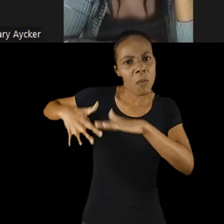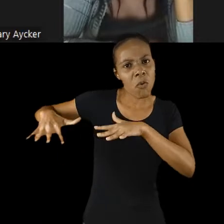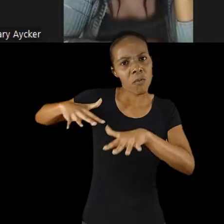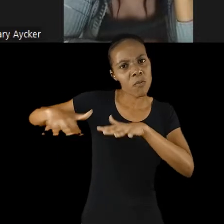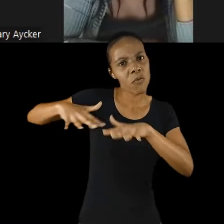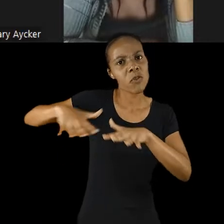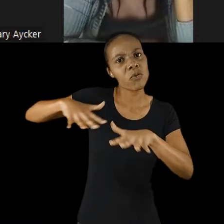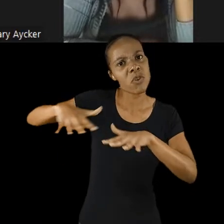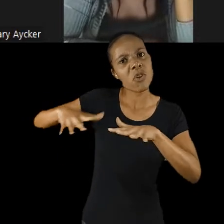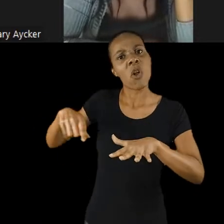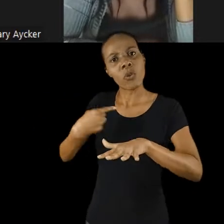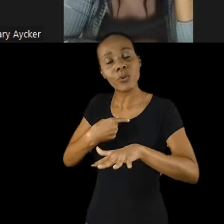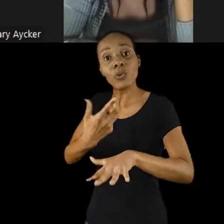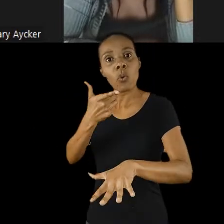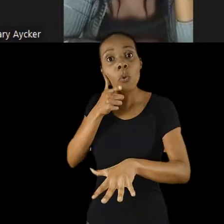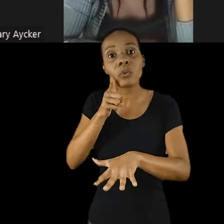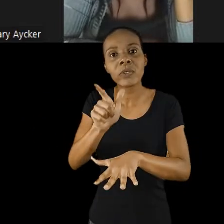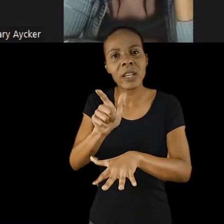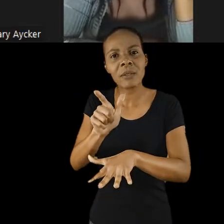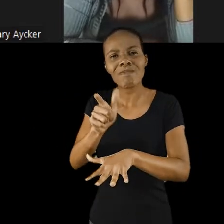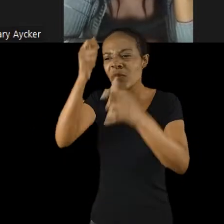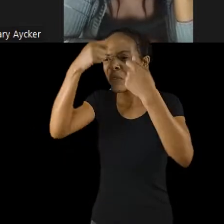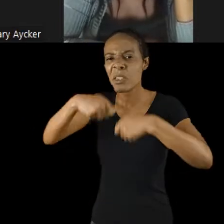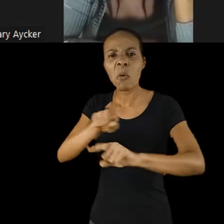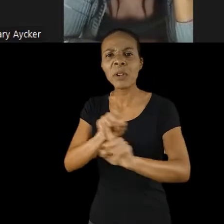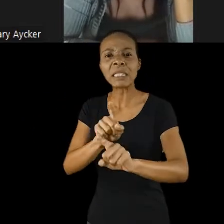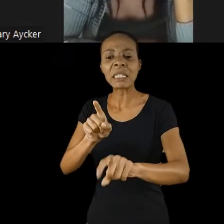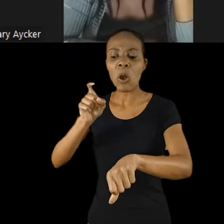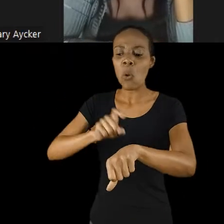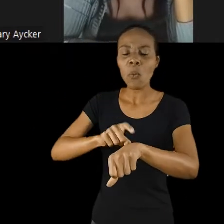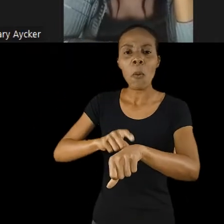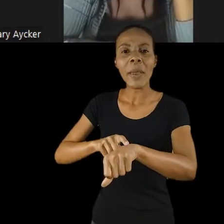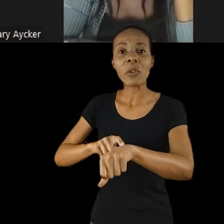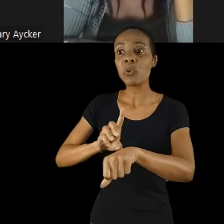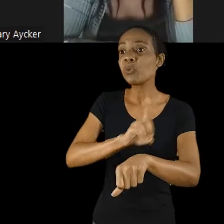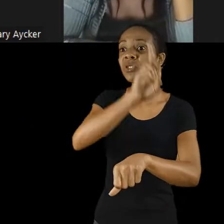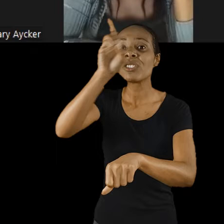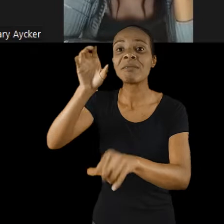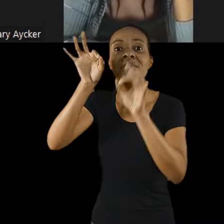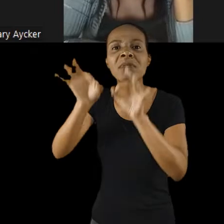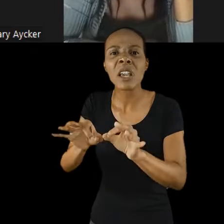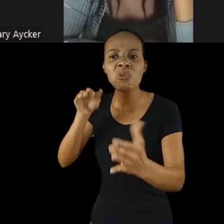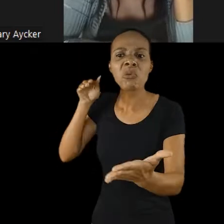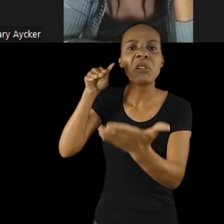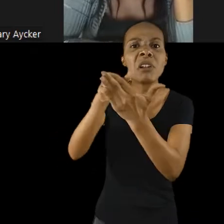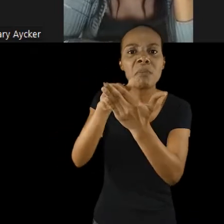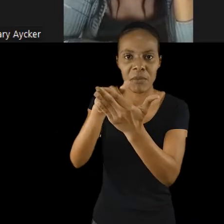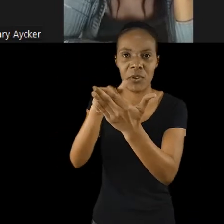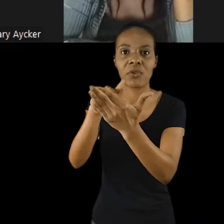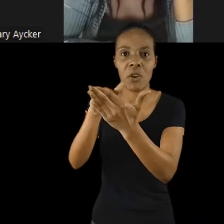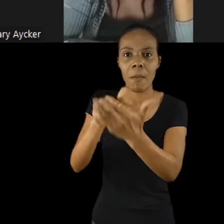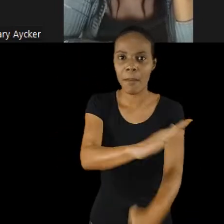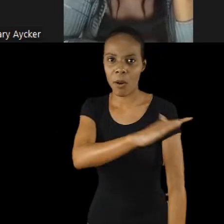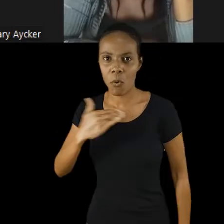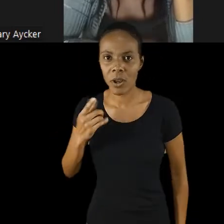gente consegue não ter uma data limite de sobrevivência. O país, esse Brasil, esse país, a gente tem data limite